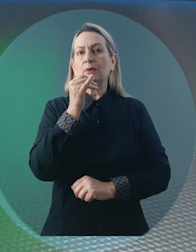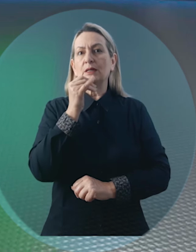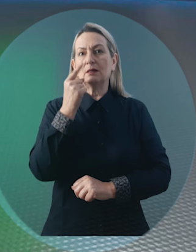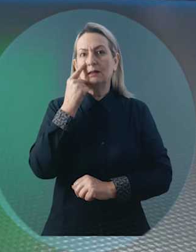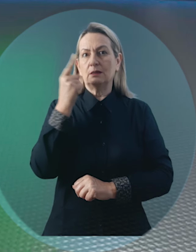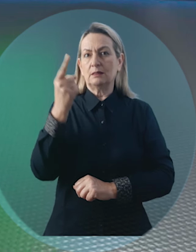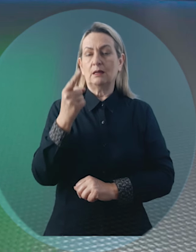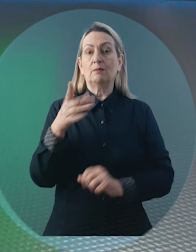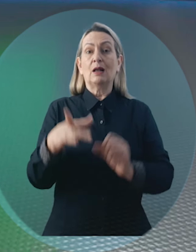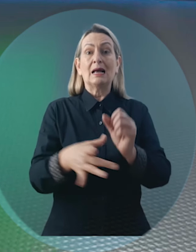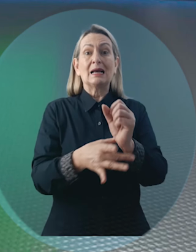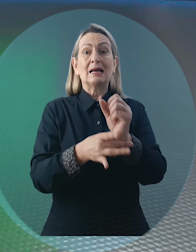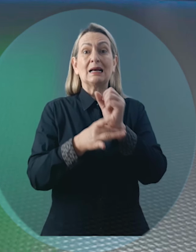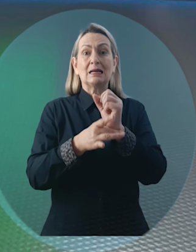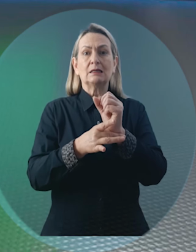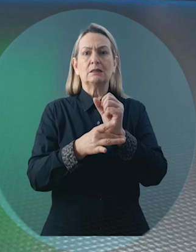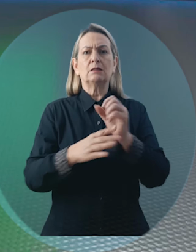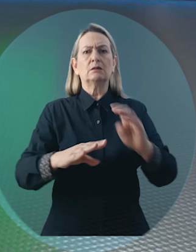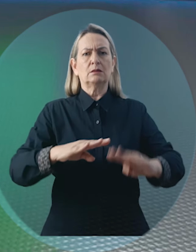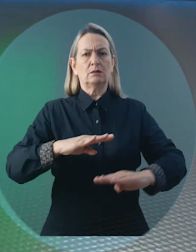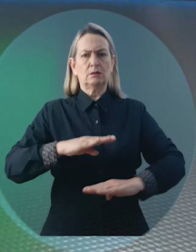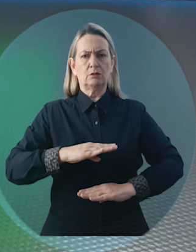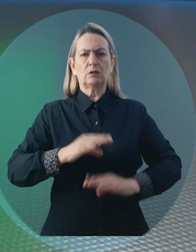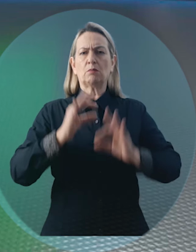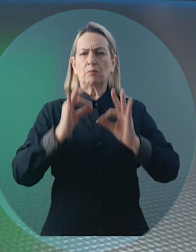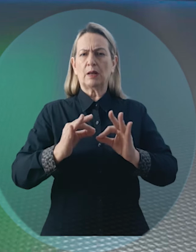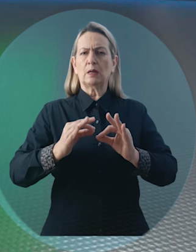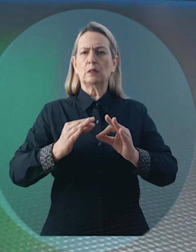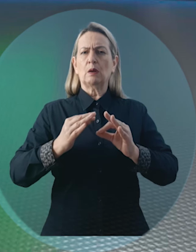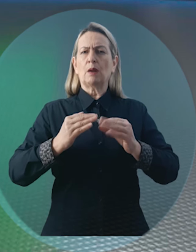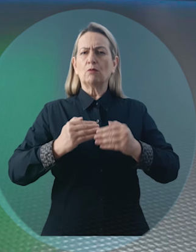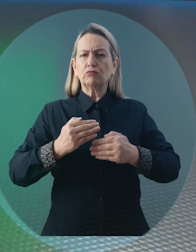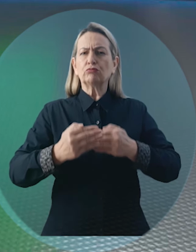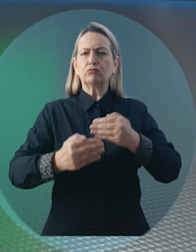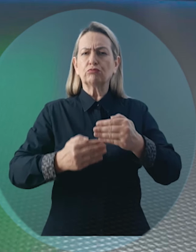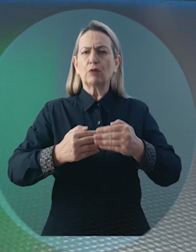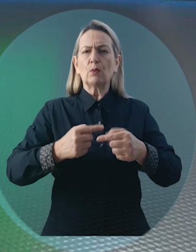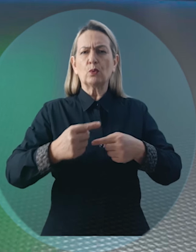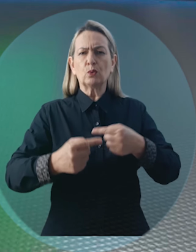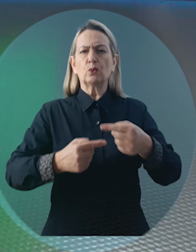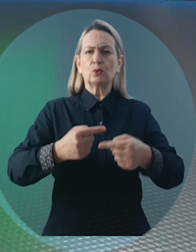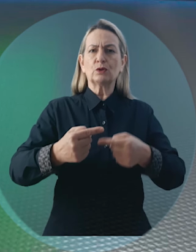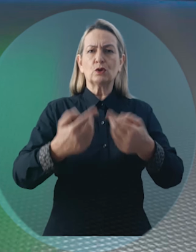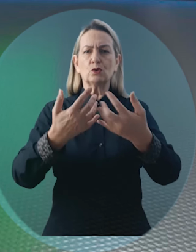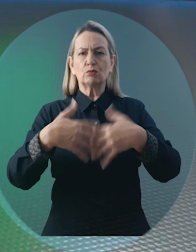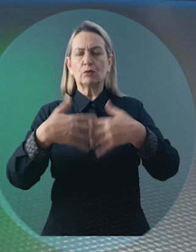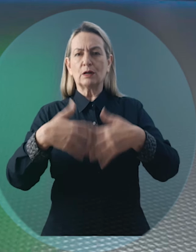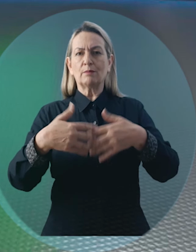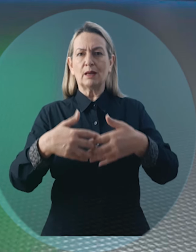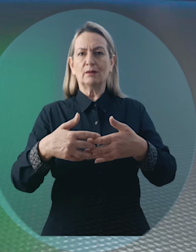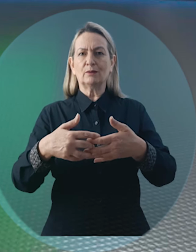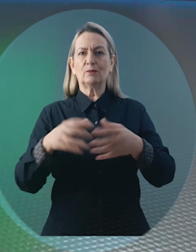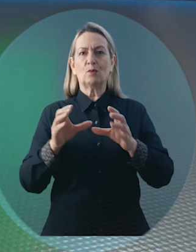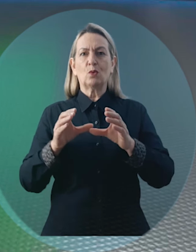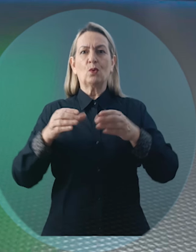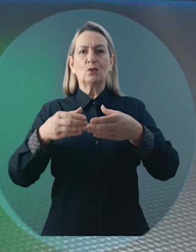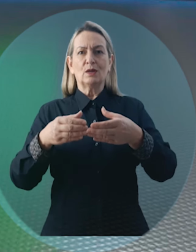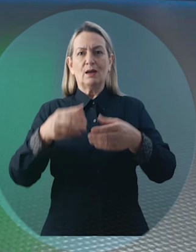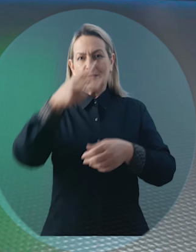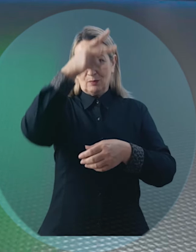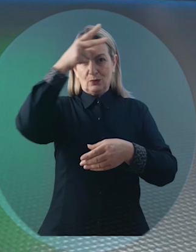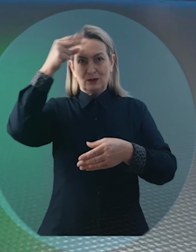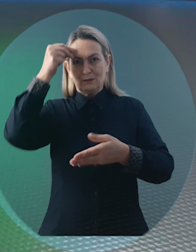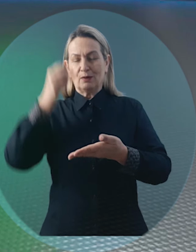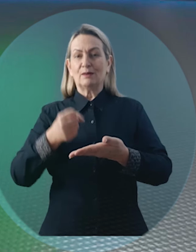ali estar colocando como exemplos a garantia de condições para o efetivo funcionamento do respectivo Conselho Municipal né